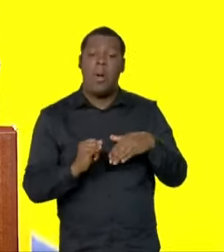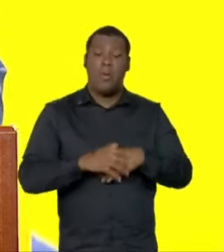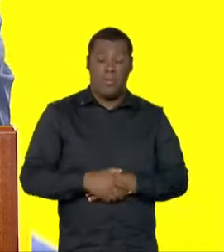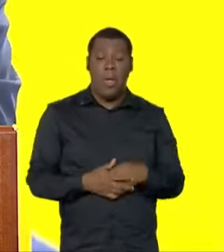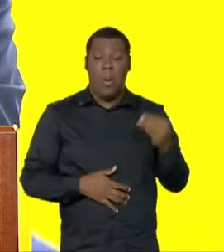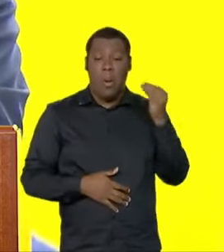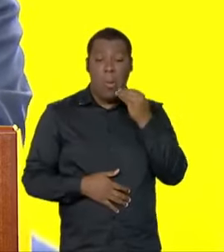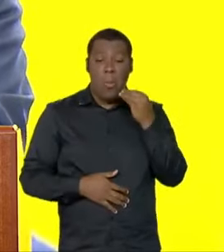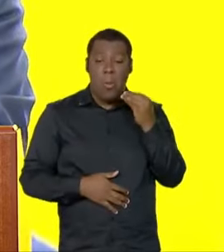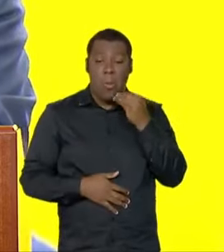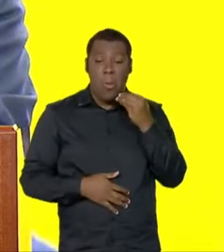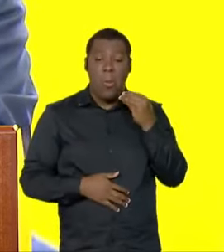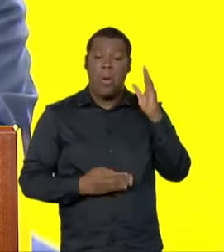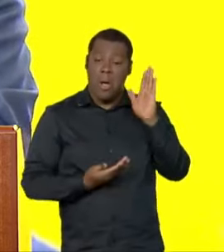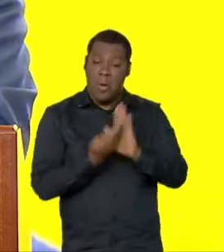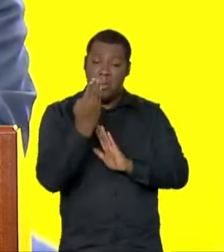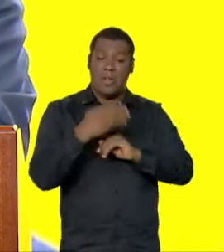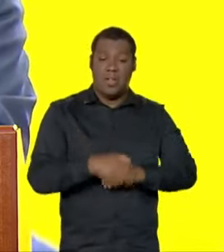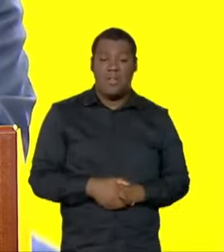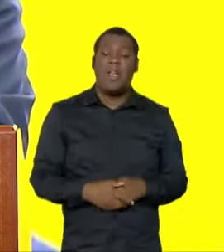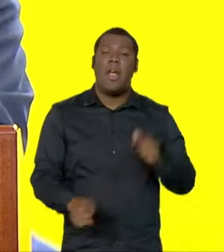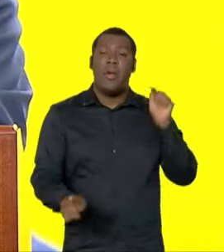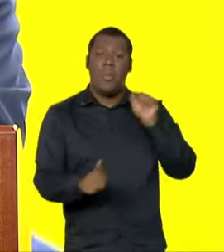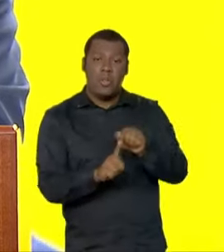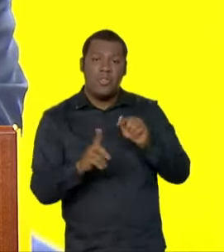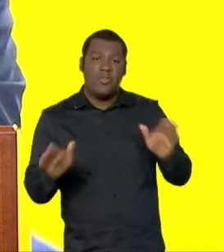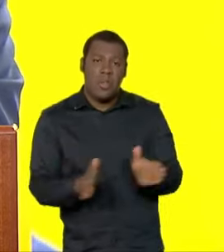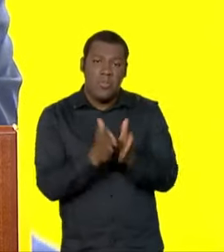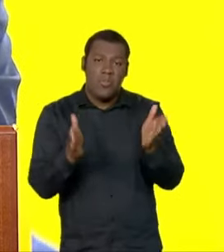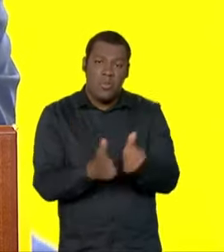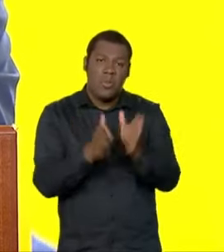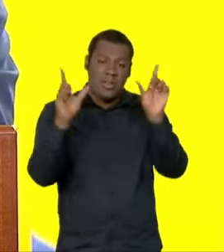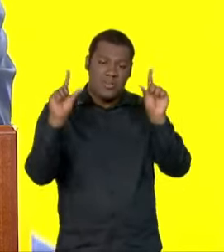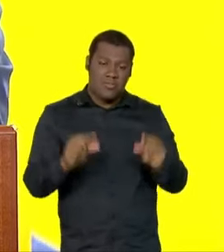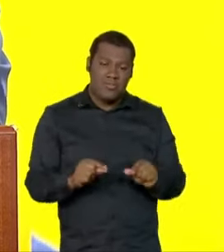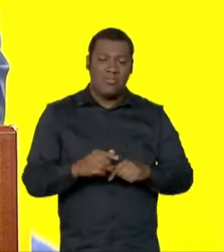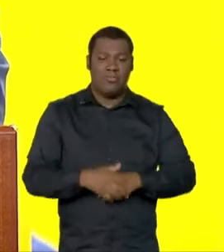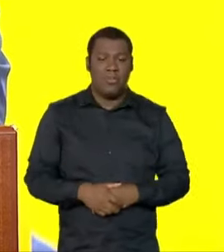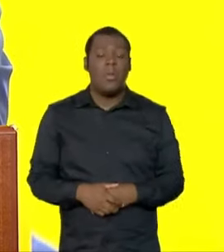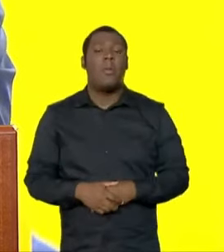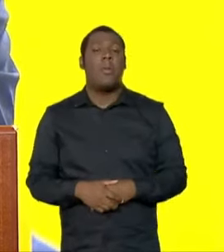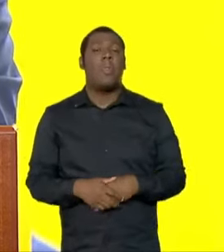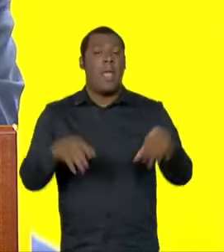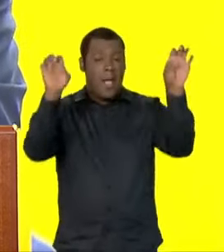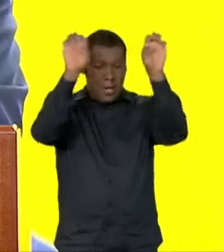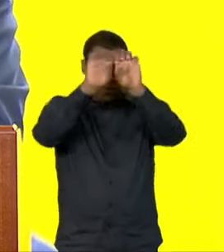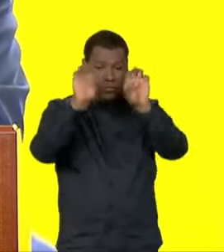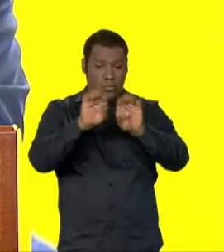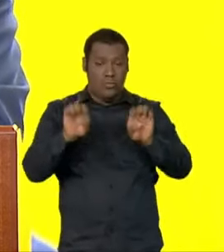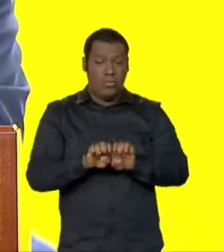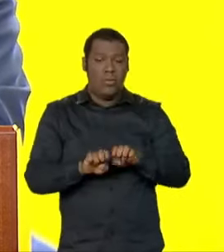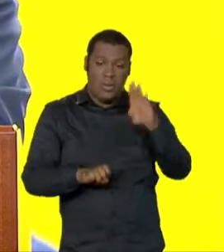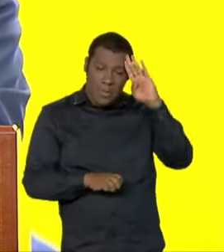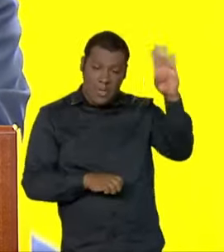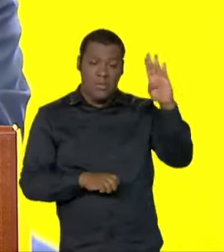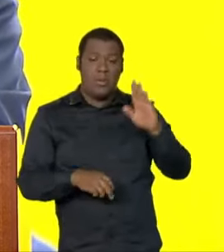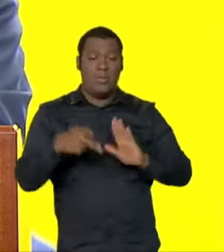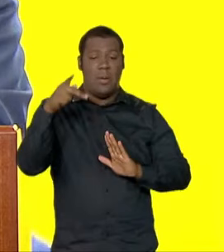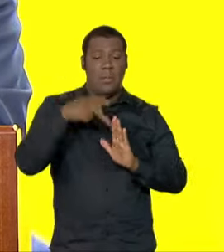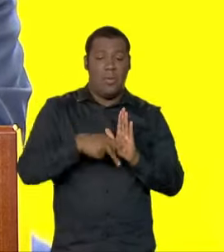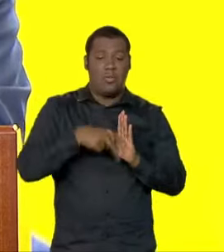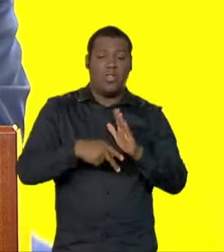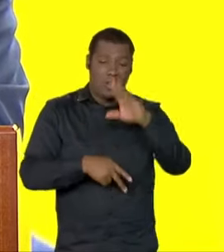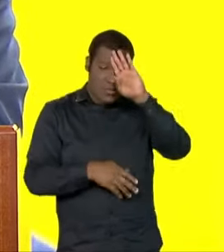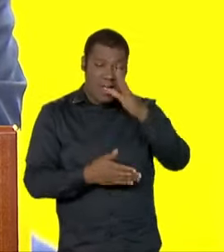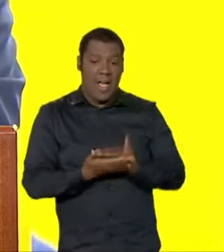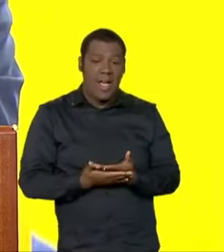possa superar a pobreza e alcançar a classe média. O pilar central do programa Acredita é a